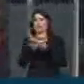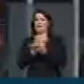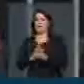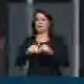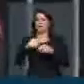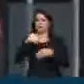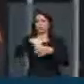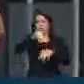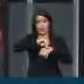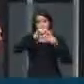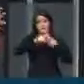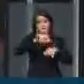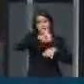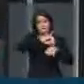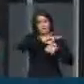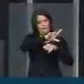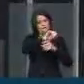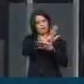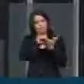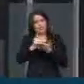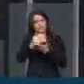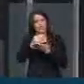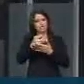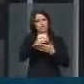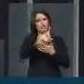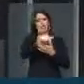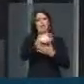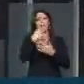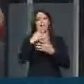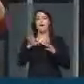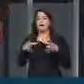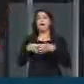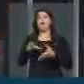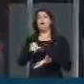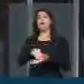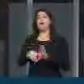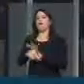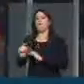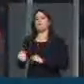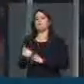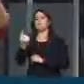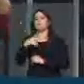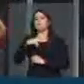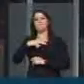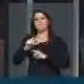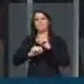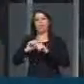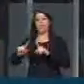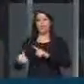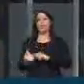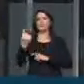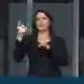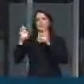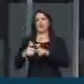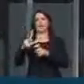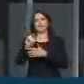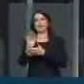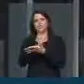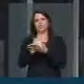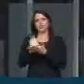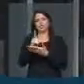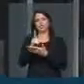Escritório Central de Arrecadação e Distribuição, que é um monopólio privado, porque ele é um órgão único de arrecadação e